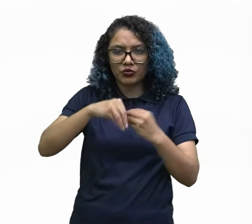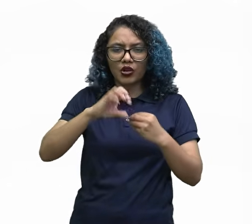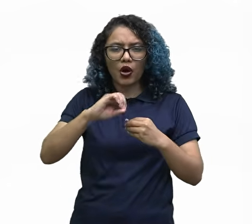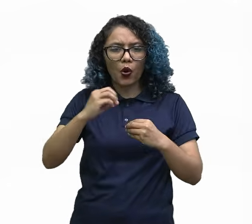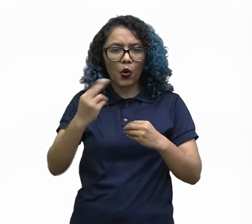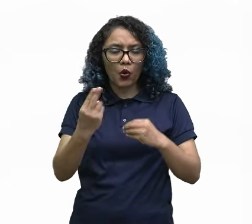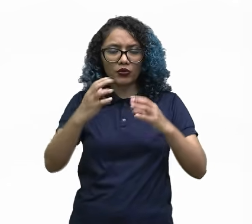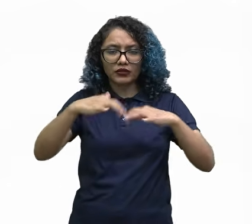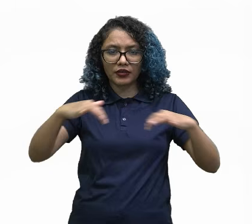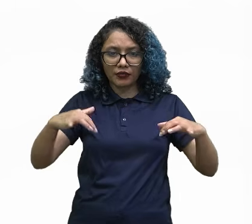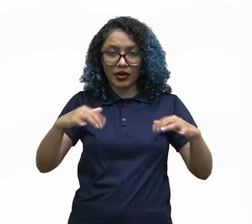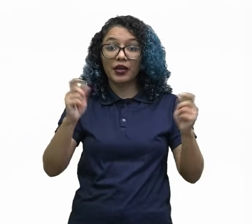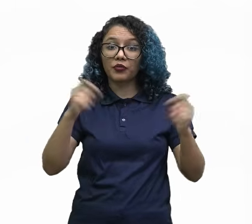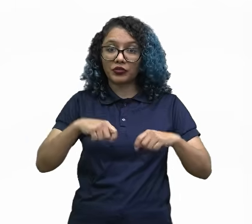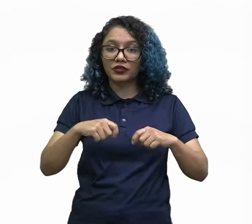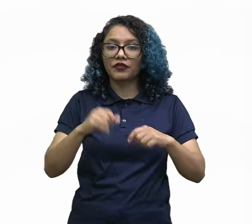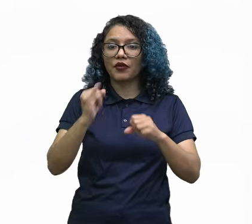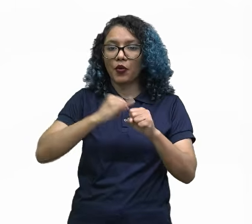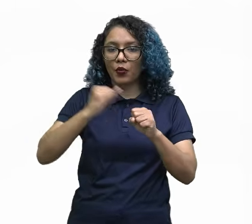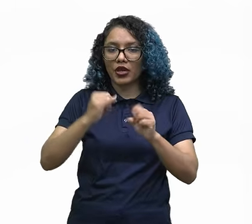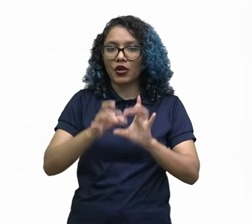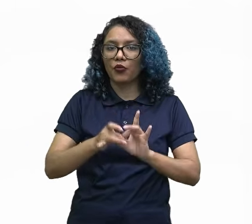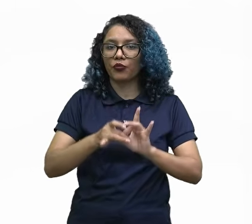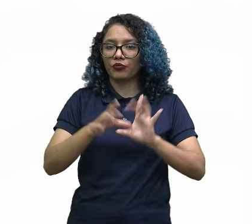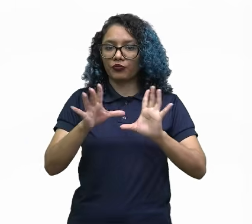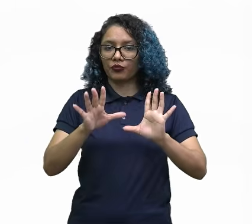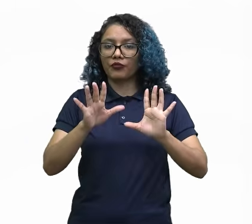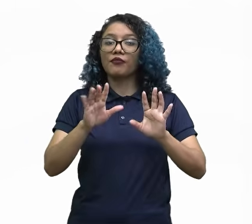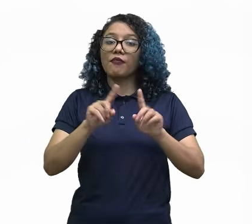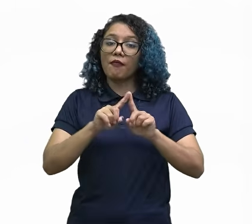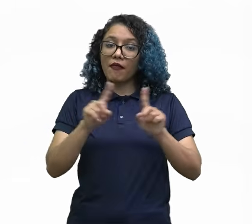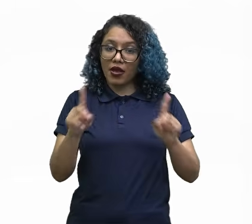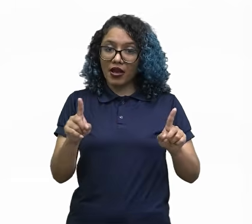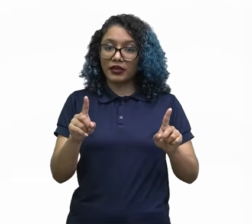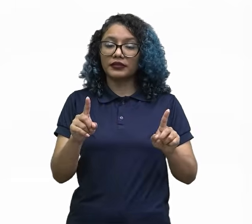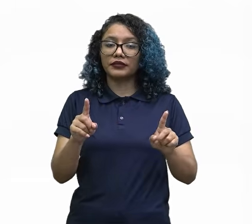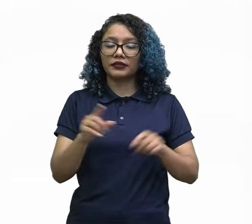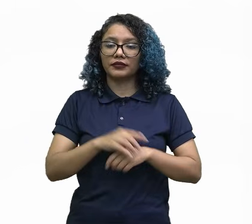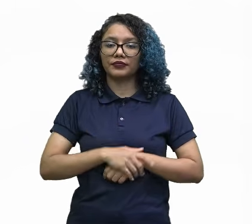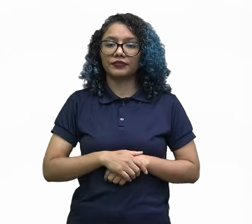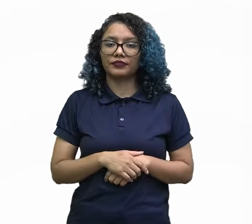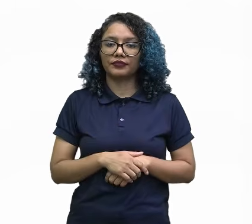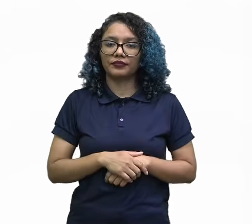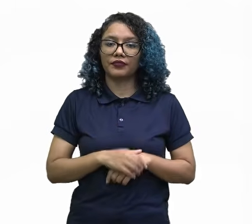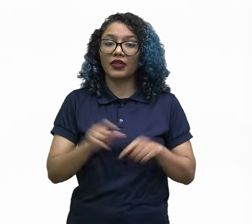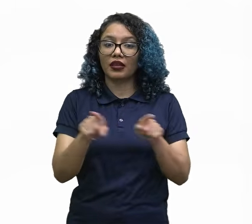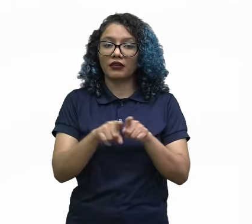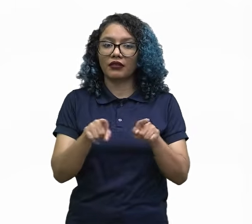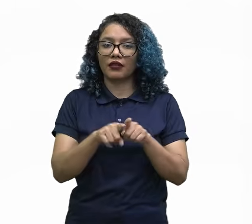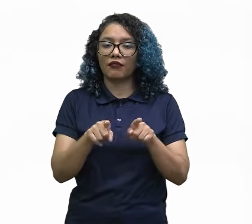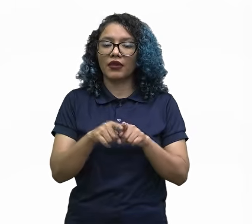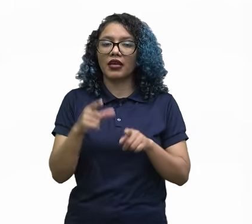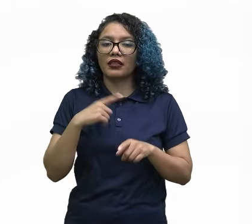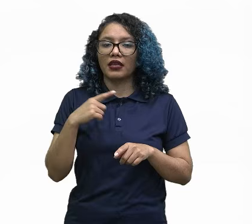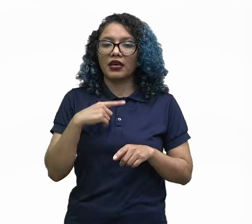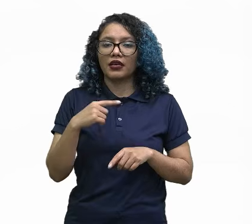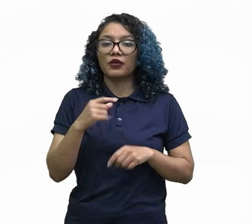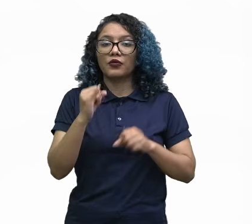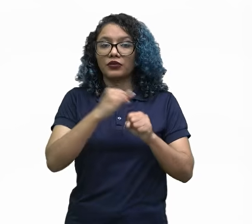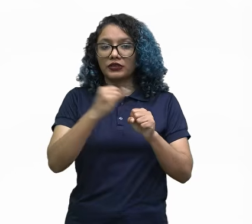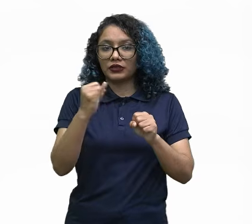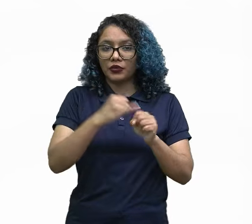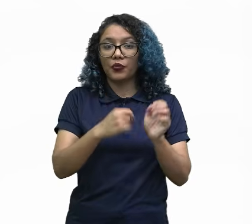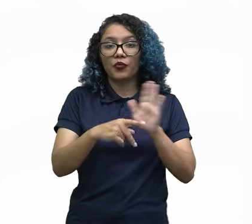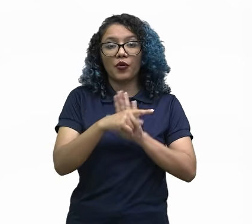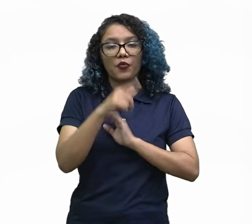liberando íons no meio. Só que além dos íons, né, dessa substância em questão, também vão existir os íons da